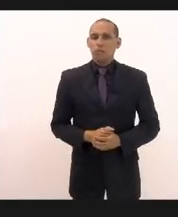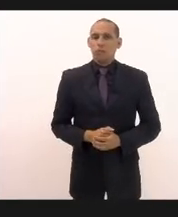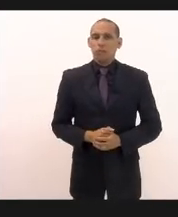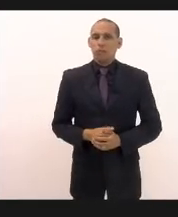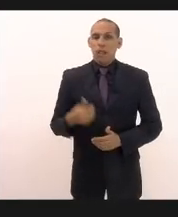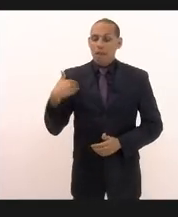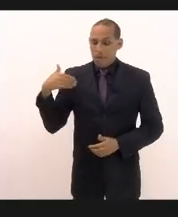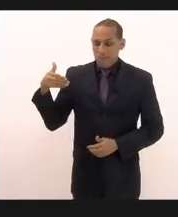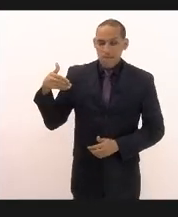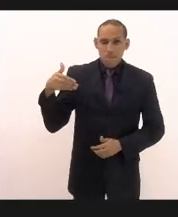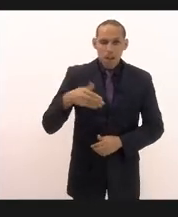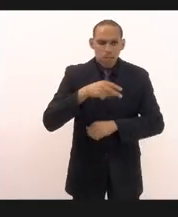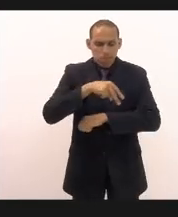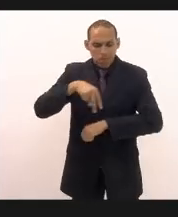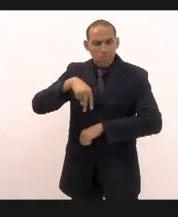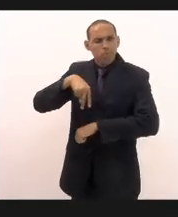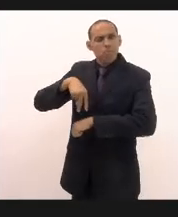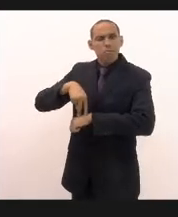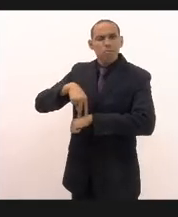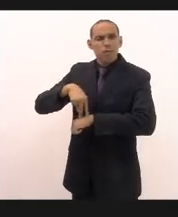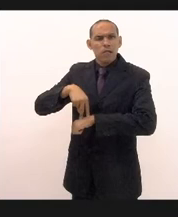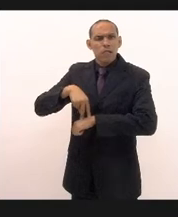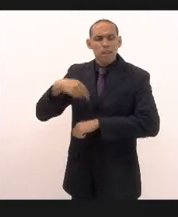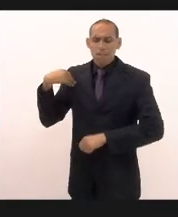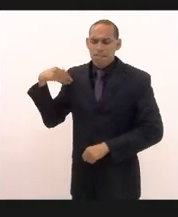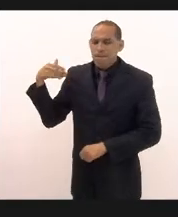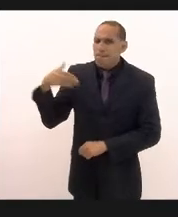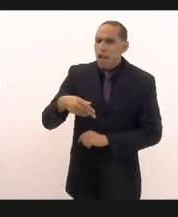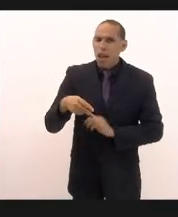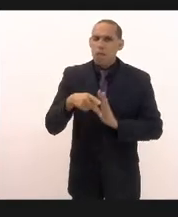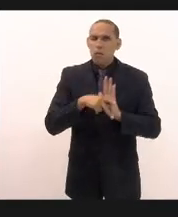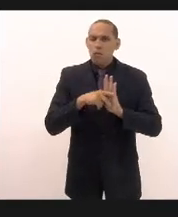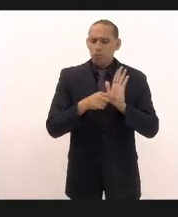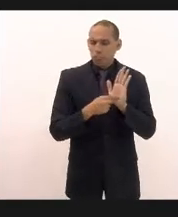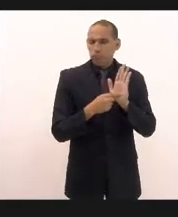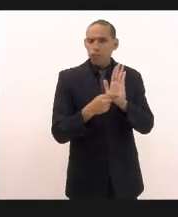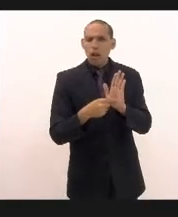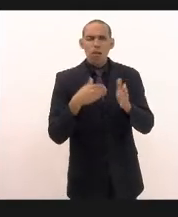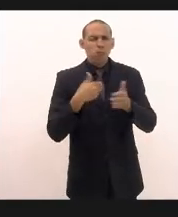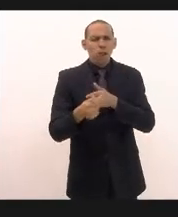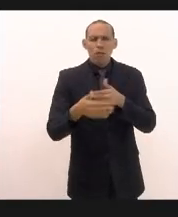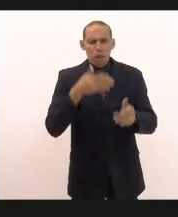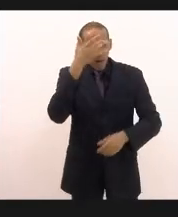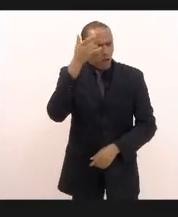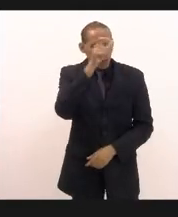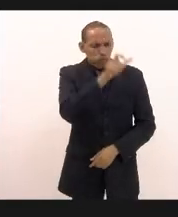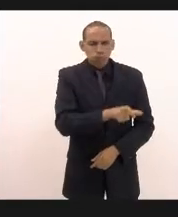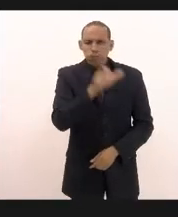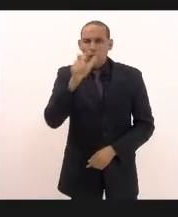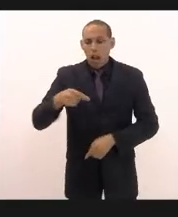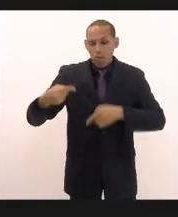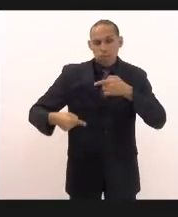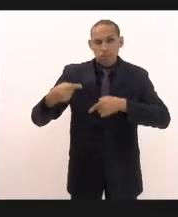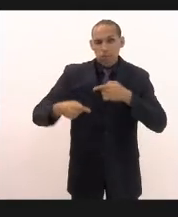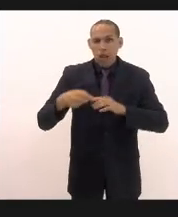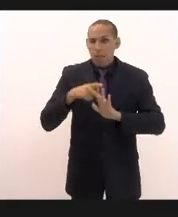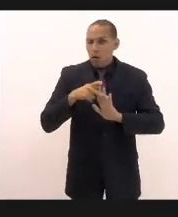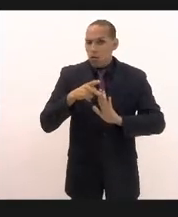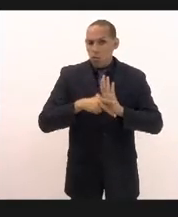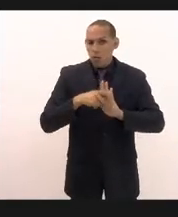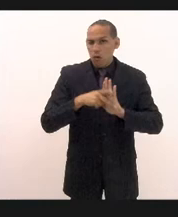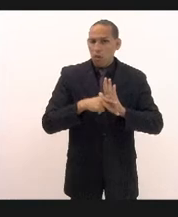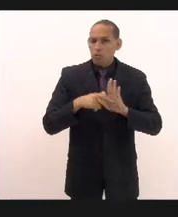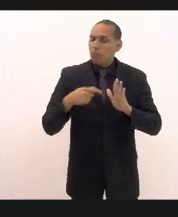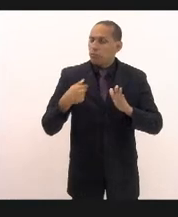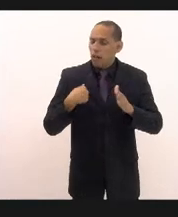Venho a essa tribuna e virei a essa tribuna apresentar projetos. E qualquer pessoa que quiser debater comigo sobre os meus projetos,